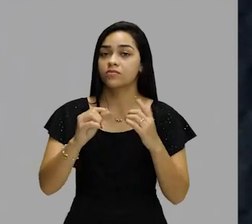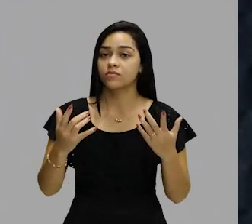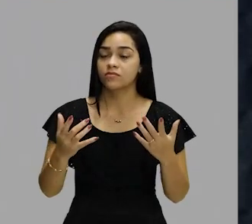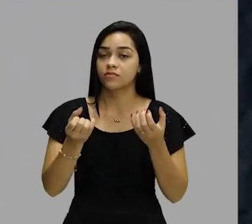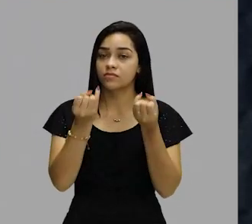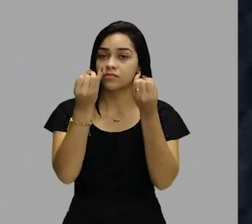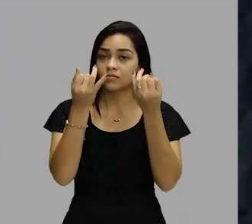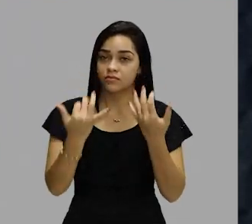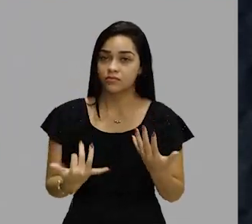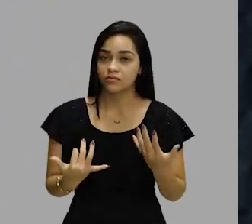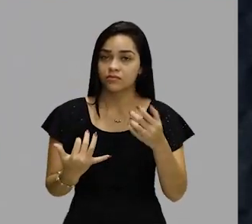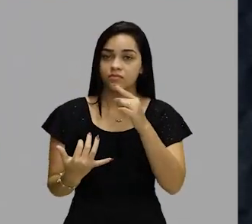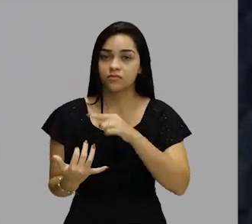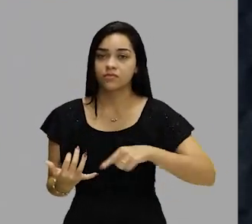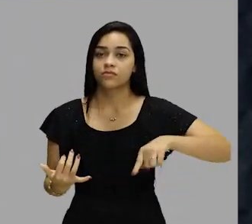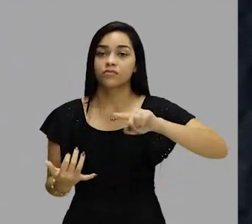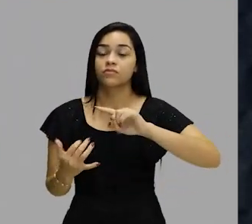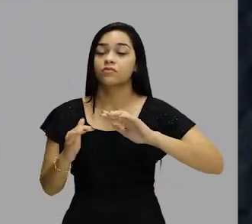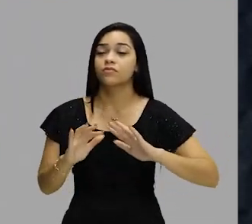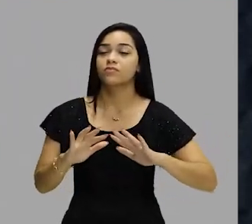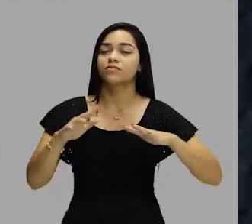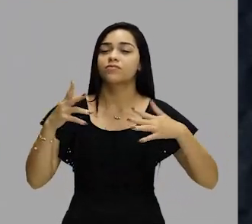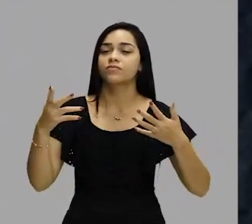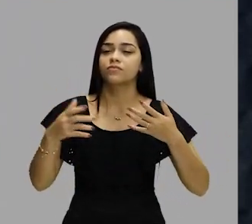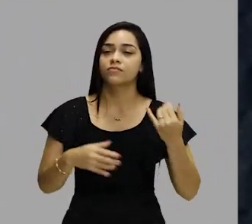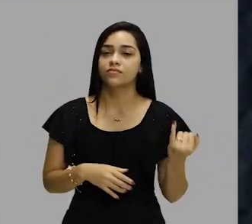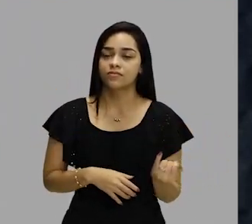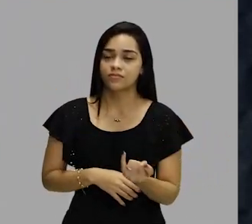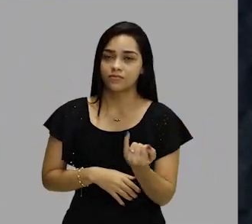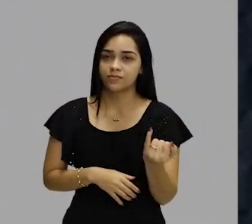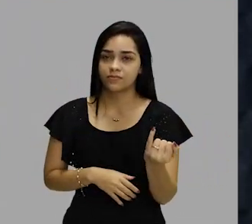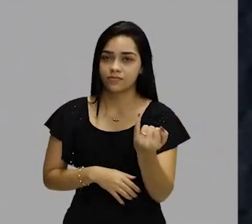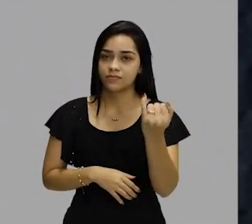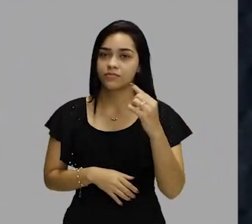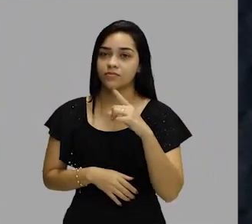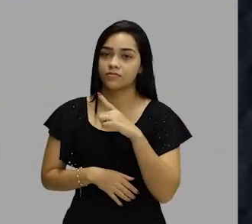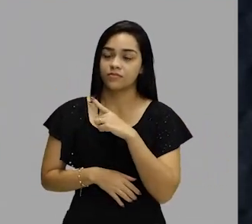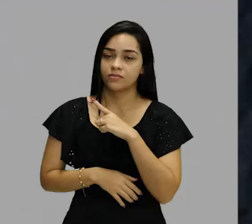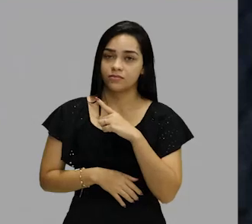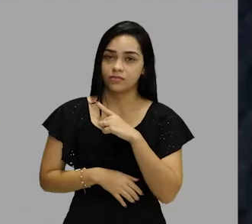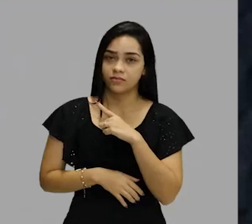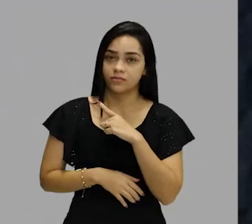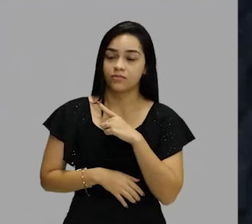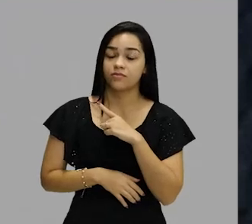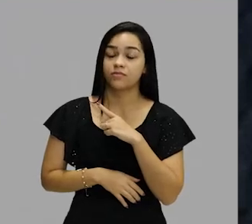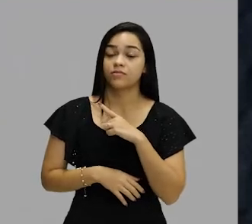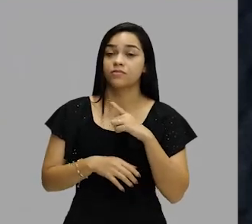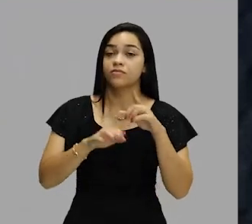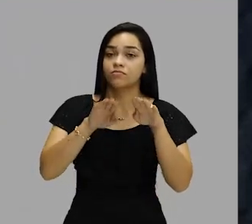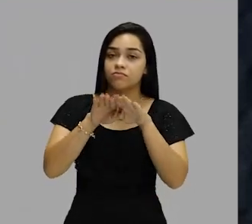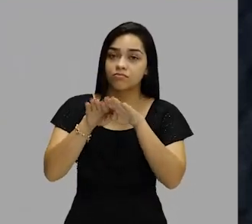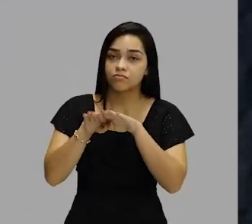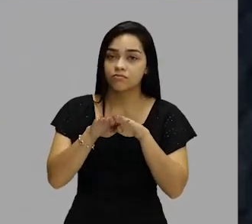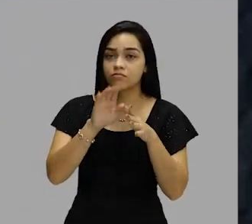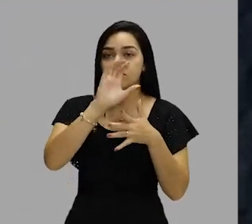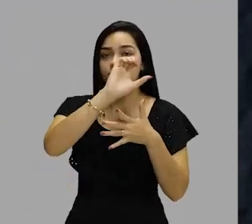com vocês qual é a importância que existe de haver equilíbrio nas